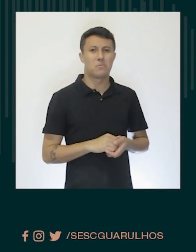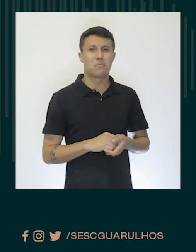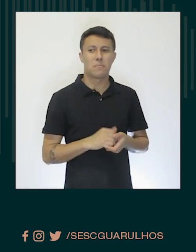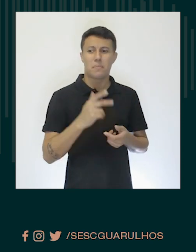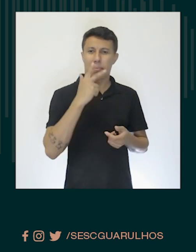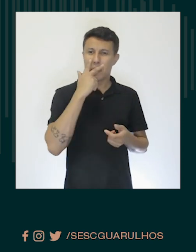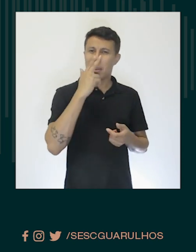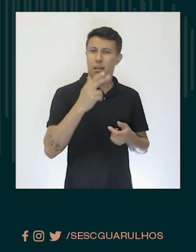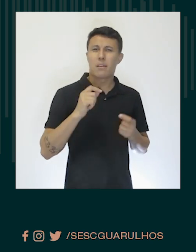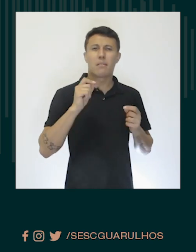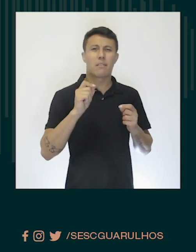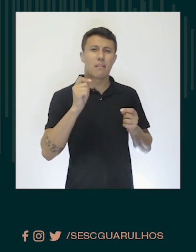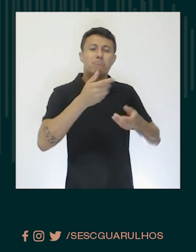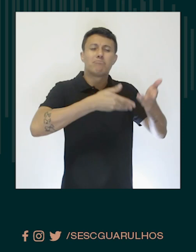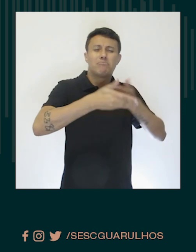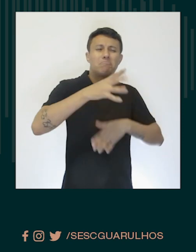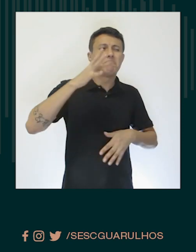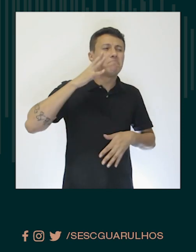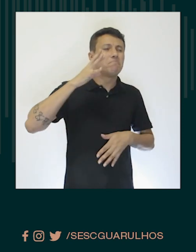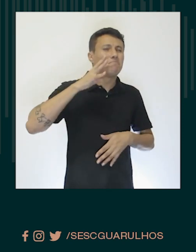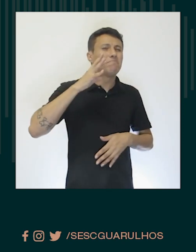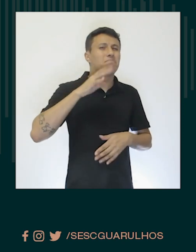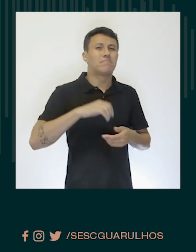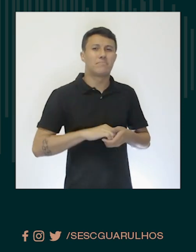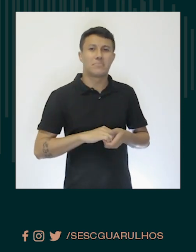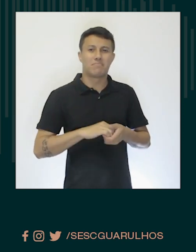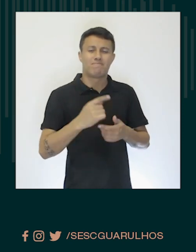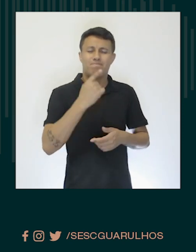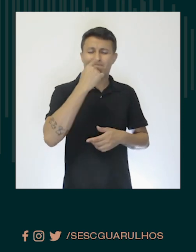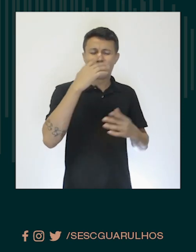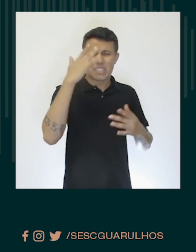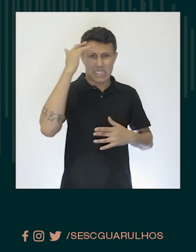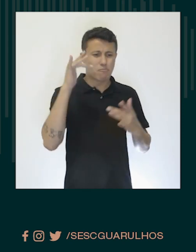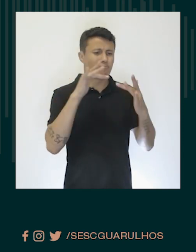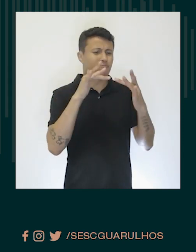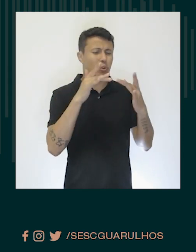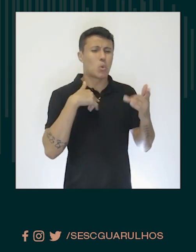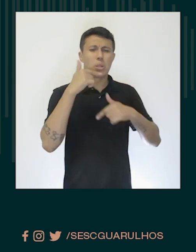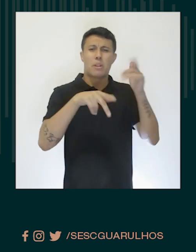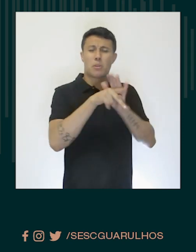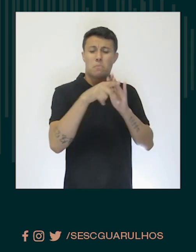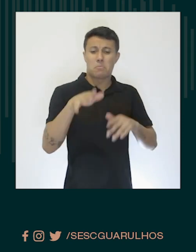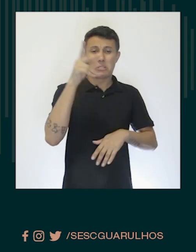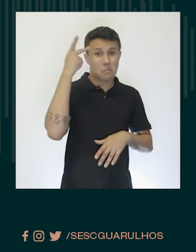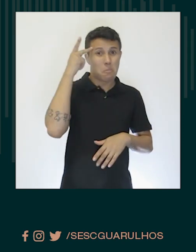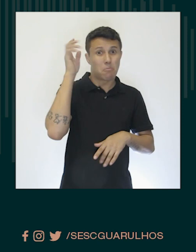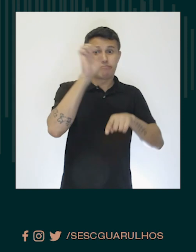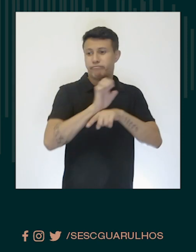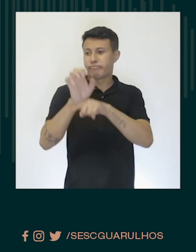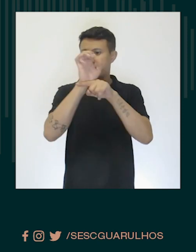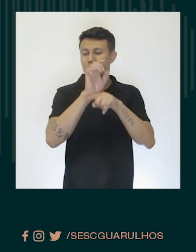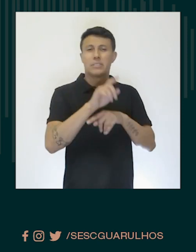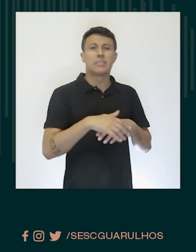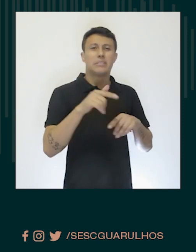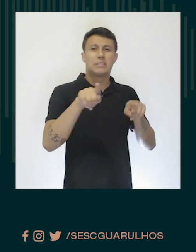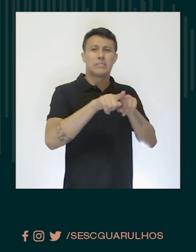que tem uma interação bem legal. Ela se identifica com o que a gente faz, mora lá na Zona Sul de São Paulo. E ela estava fazendo um zine online,